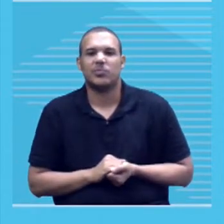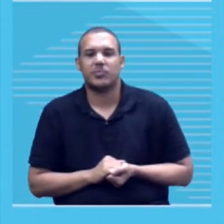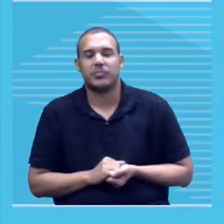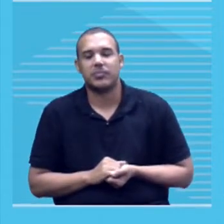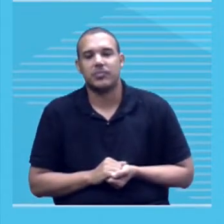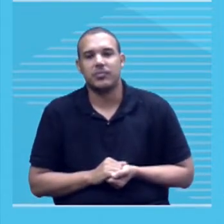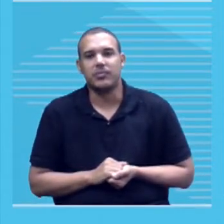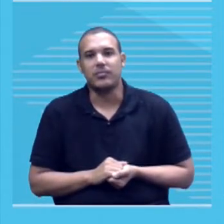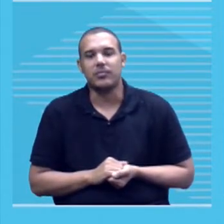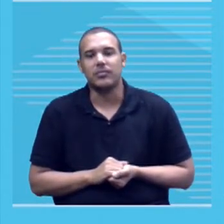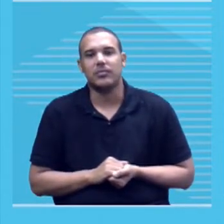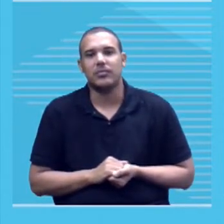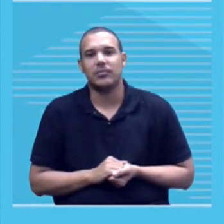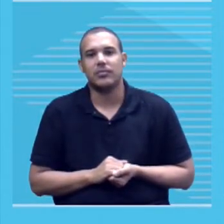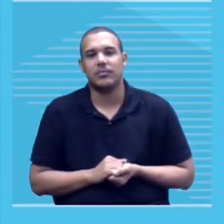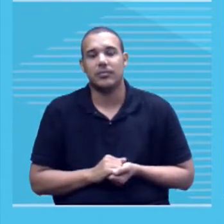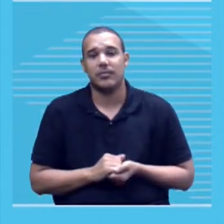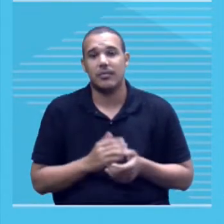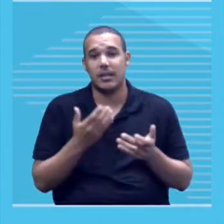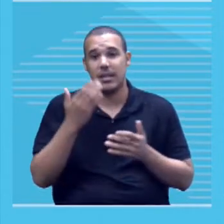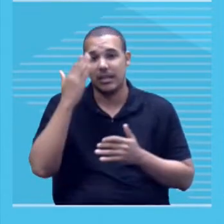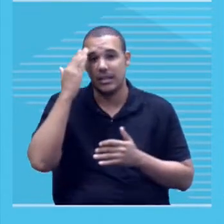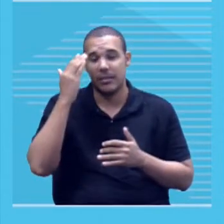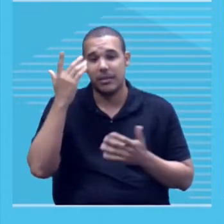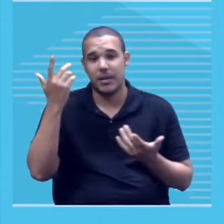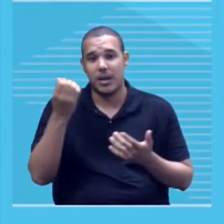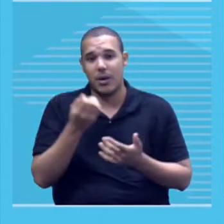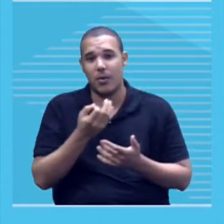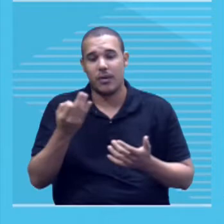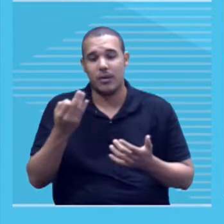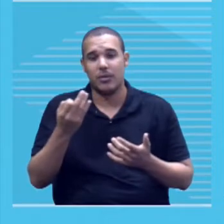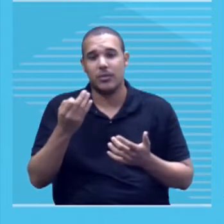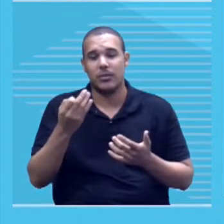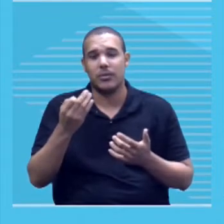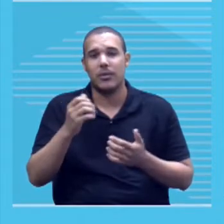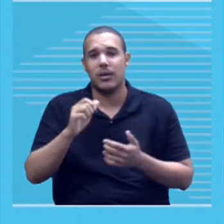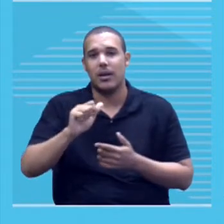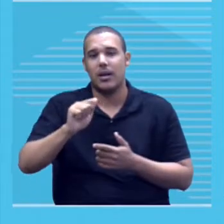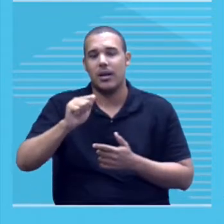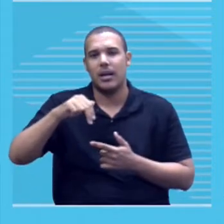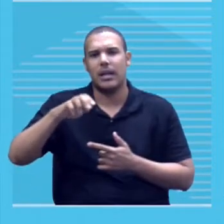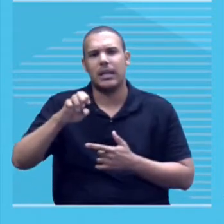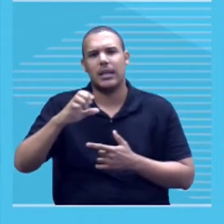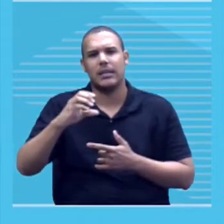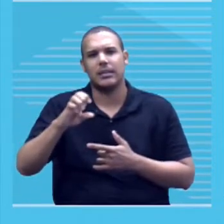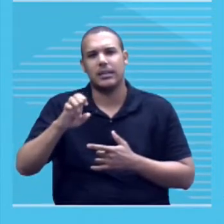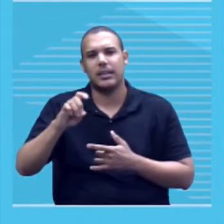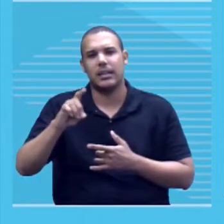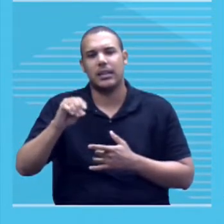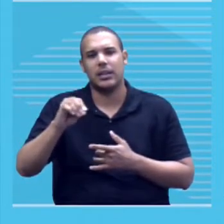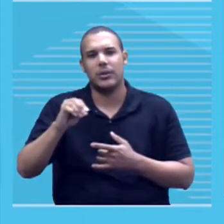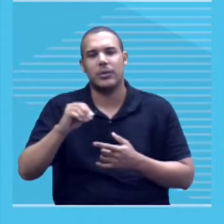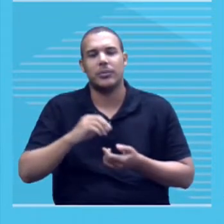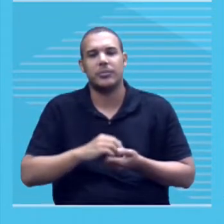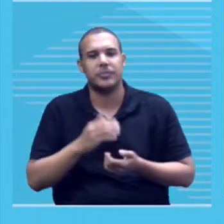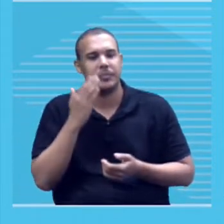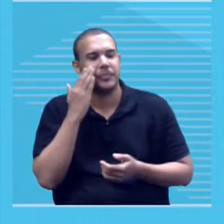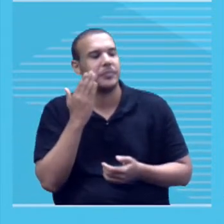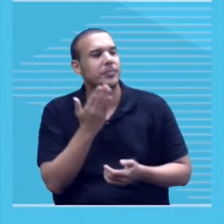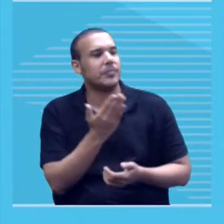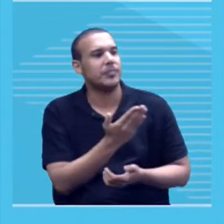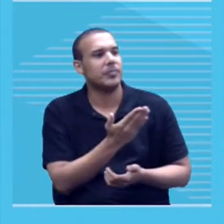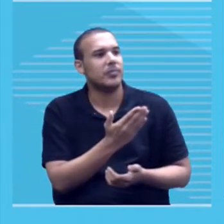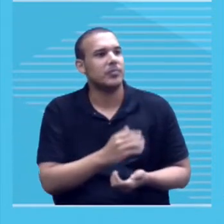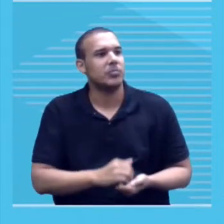valor gasto. Ele quer saber o quanto custa manter esse aquecedor. Então, vamos lá. Olha, ele deu 1 kWh. Então, a